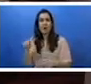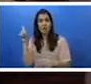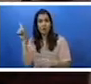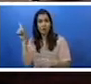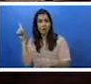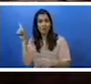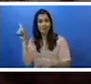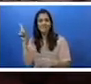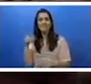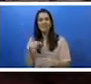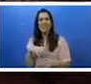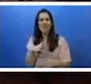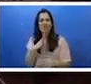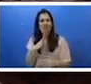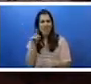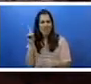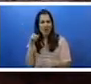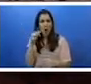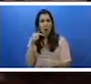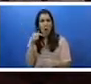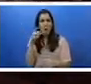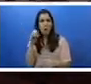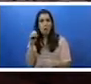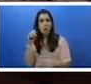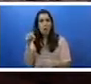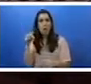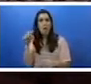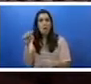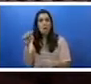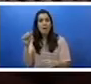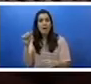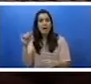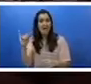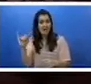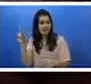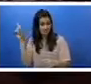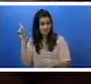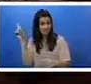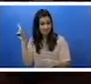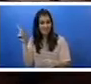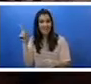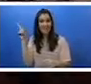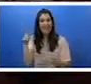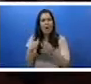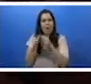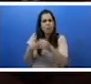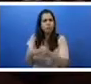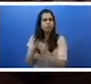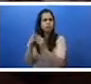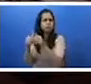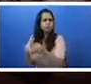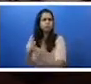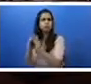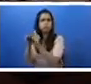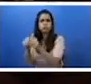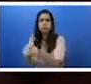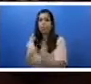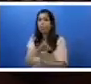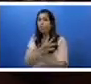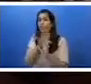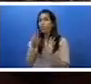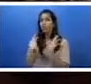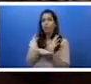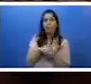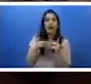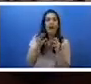O Popeye, ele está lá, ele tem as suas viagens marítimas, tudo no mar, acontece